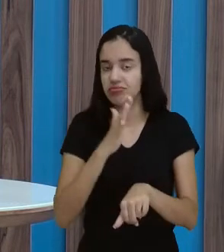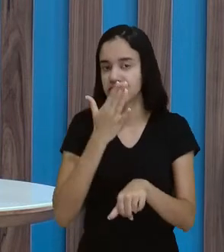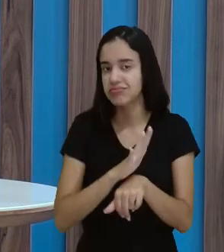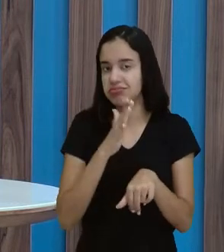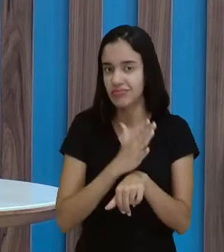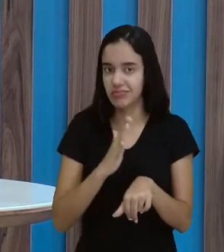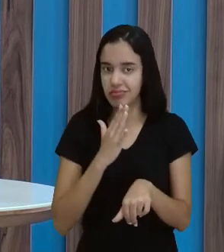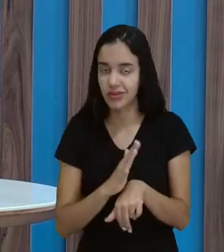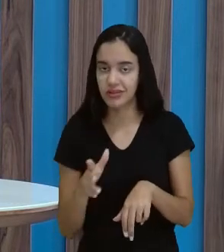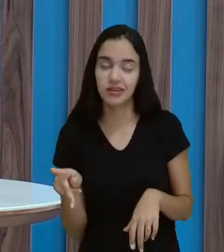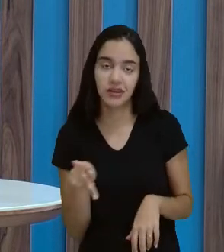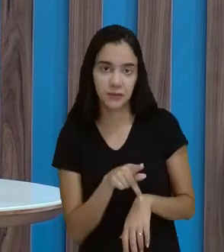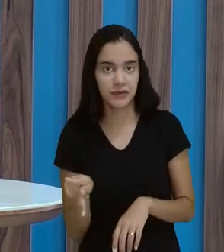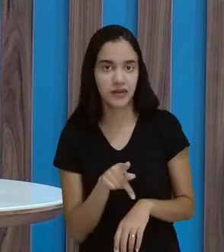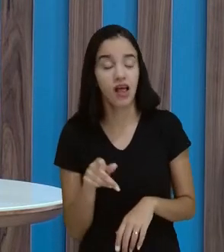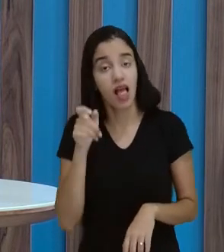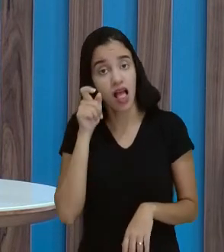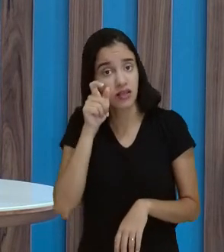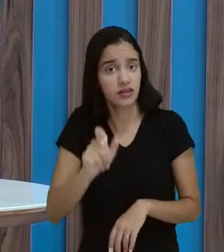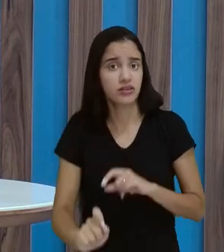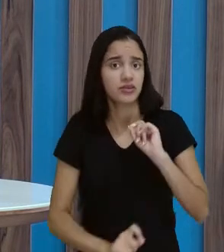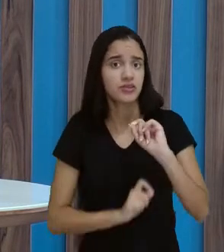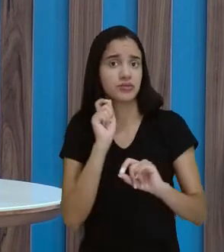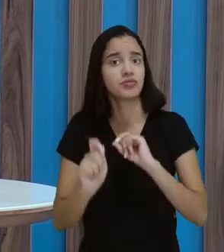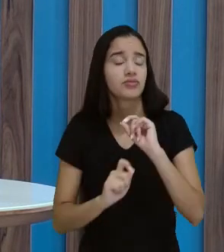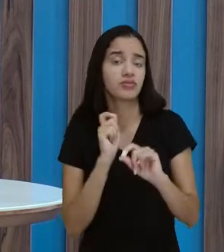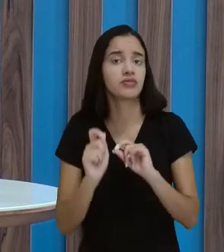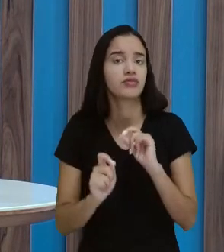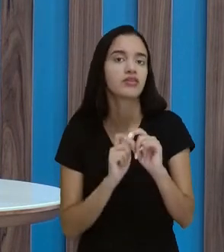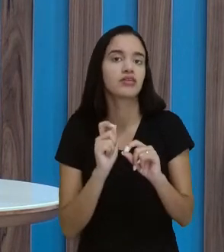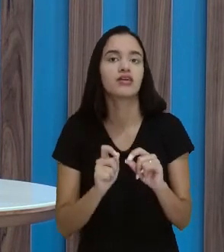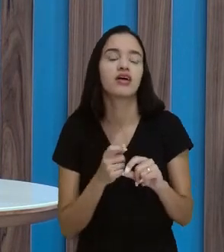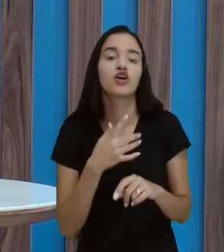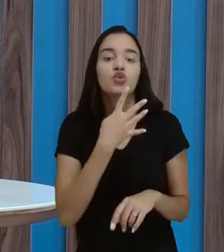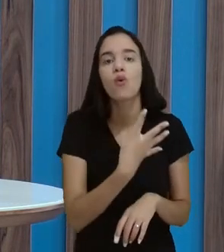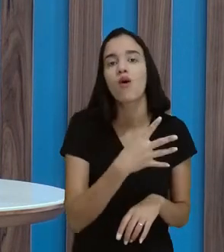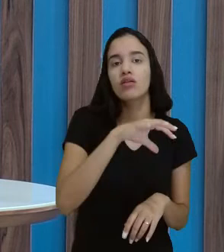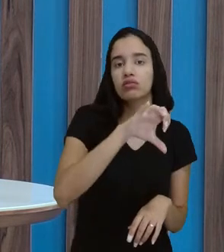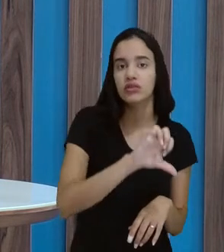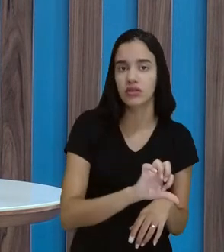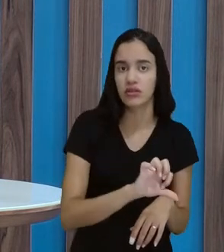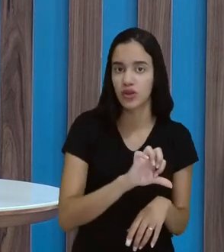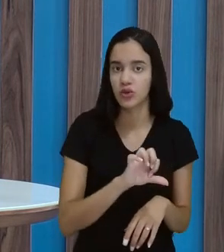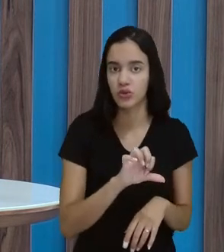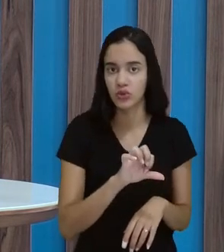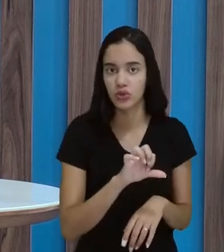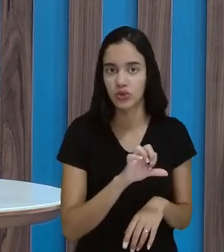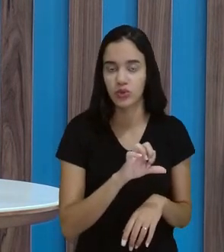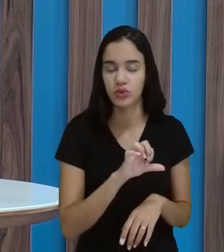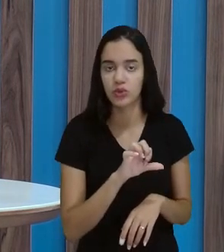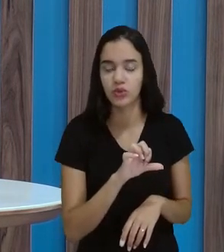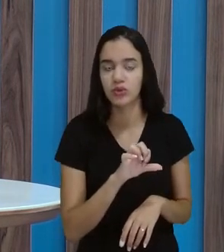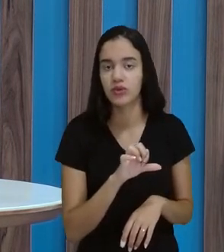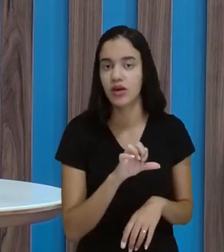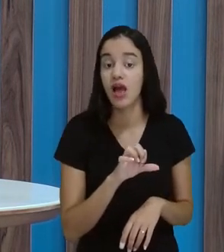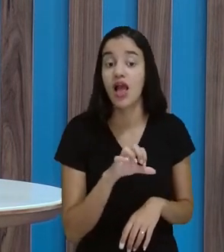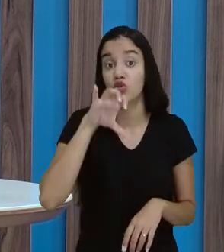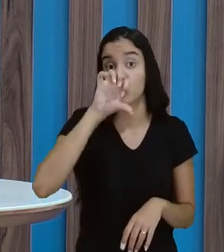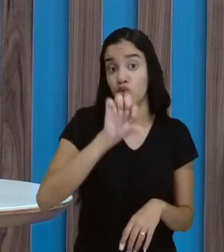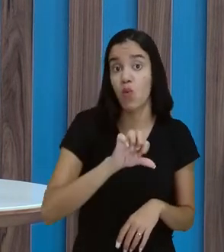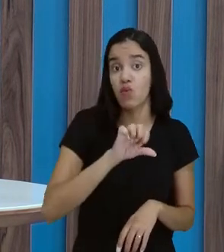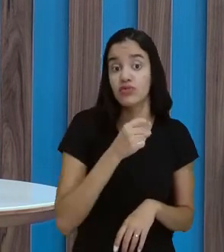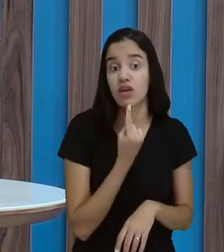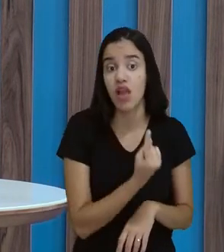não é, professora Verônica? É interessante pegar do 49 o 9, que é a